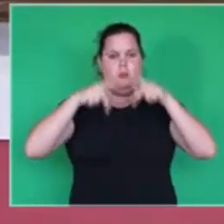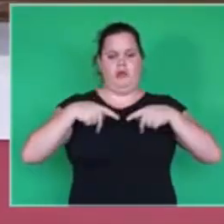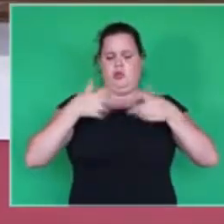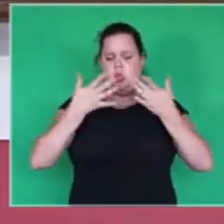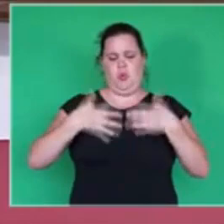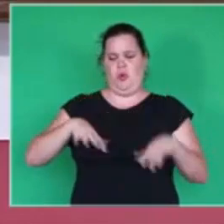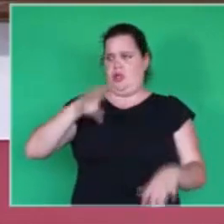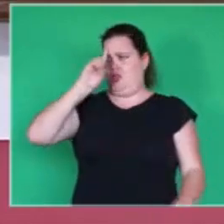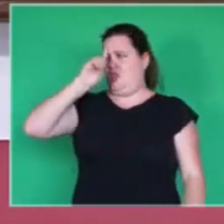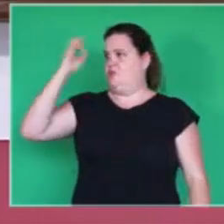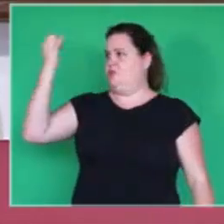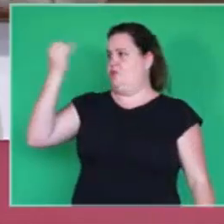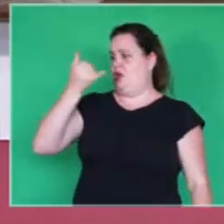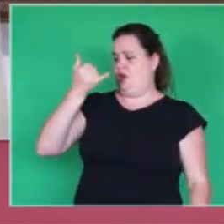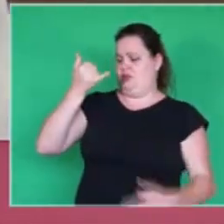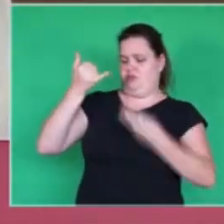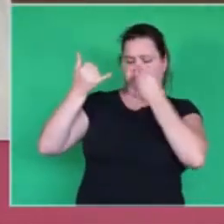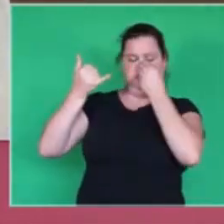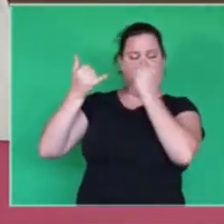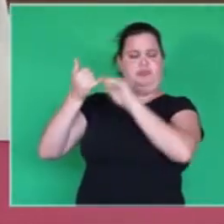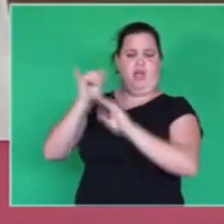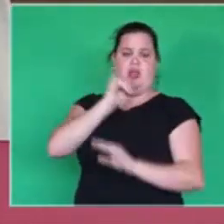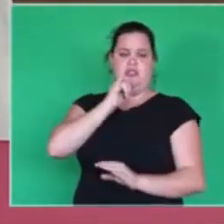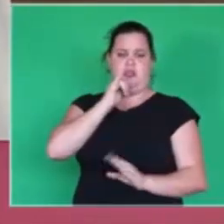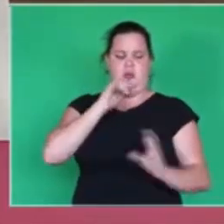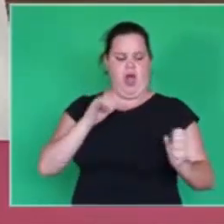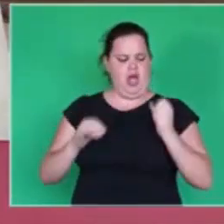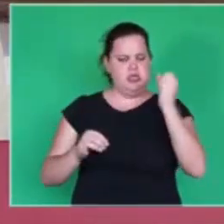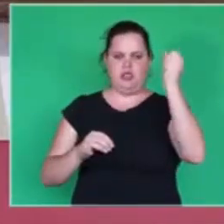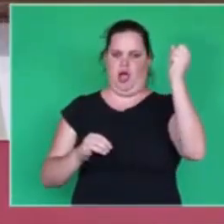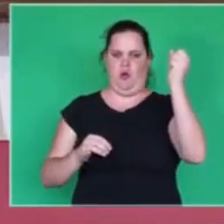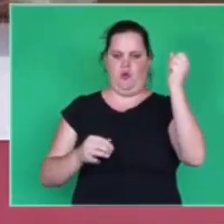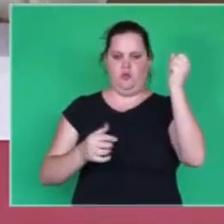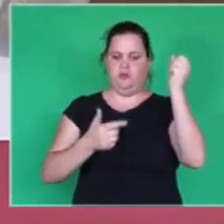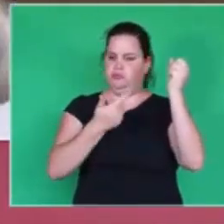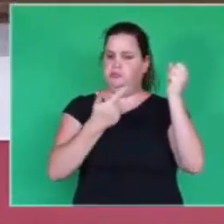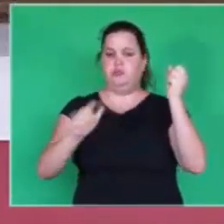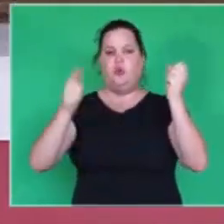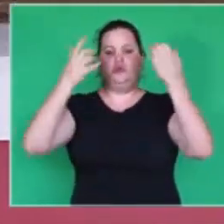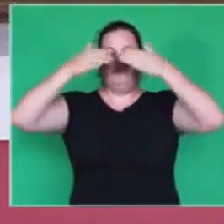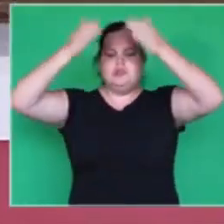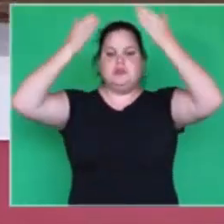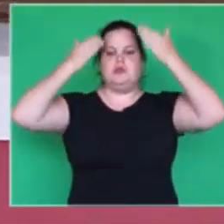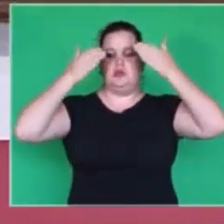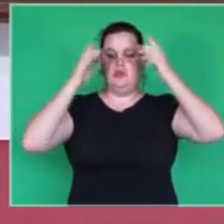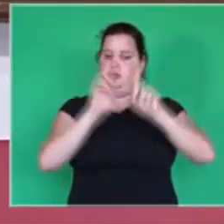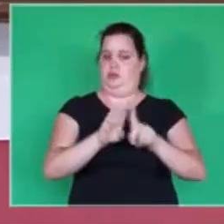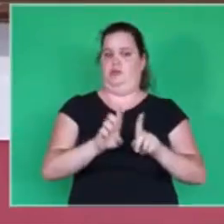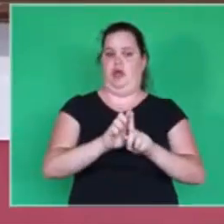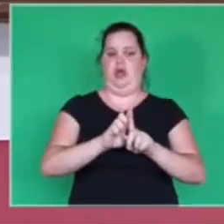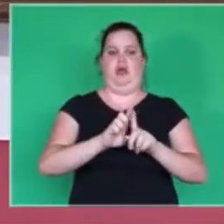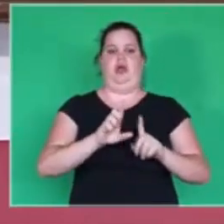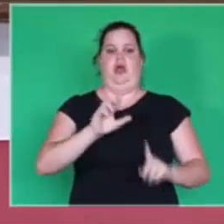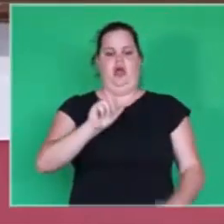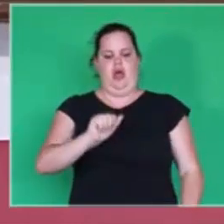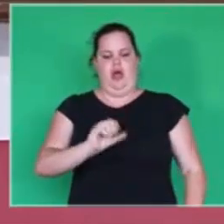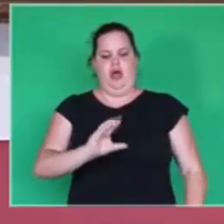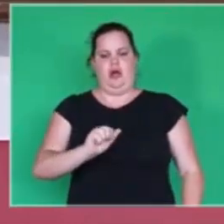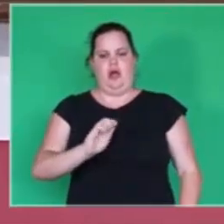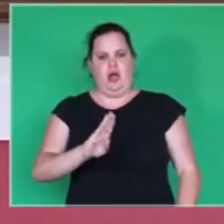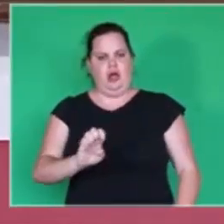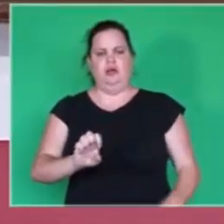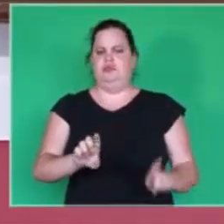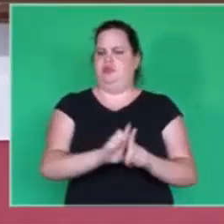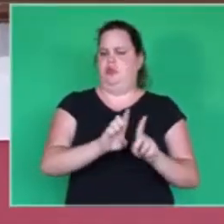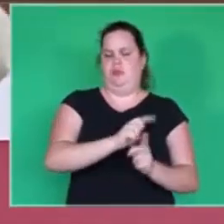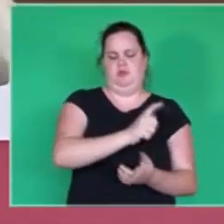voz do Senhor. Começou lá com Saul, tiveram outros reis, não é verdade? Acabe. Então, eles acharam